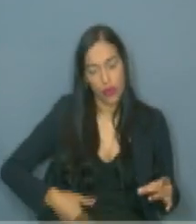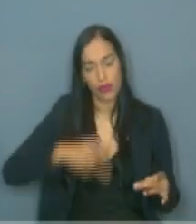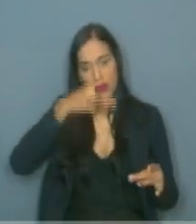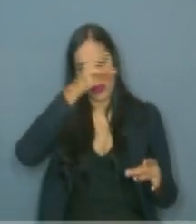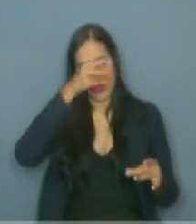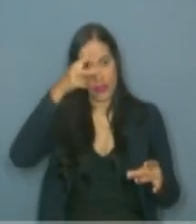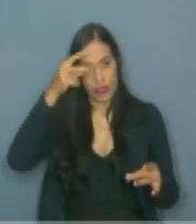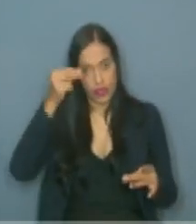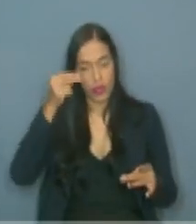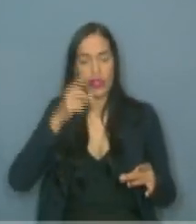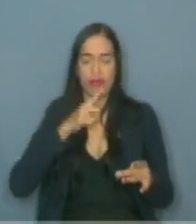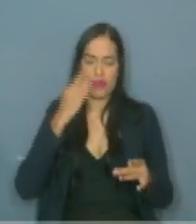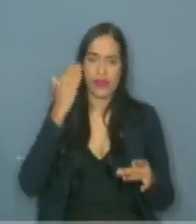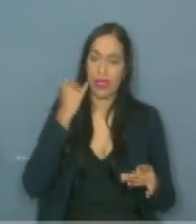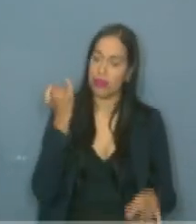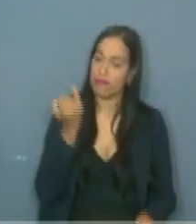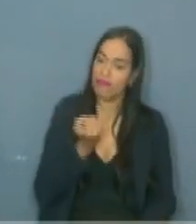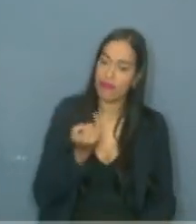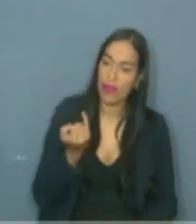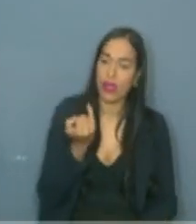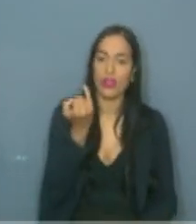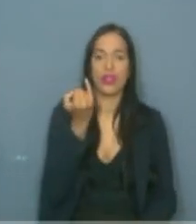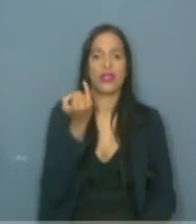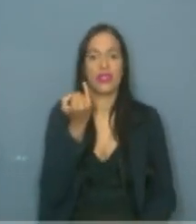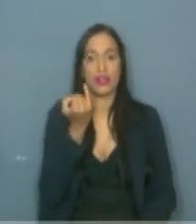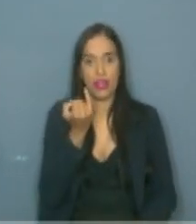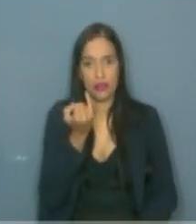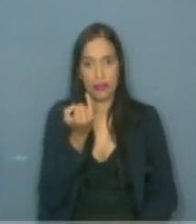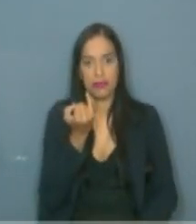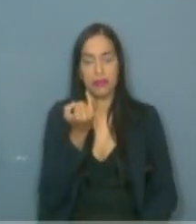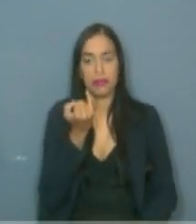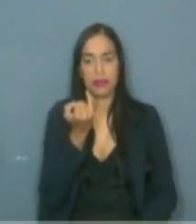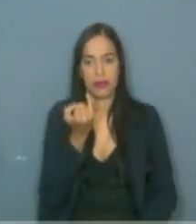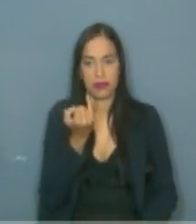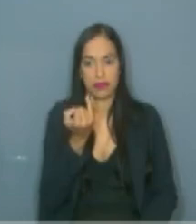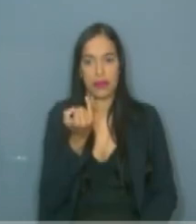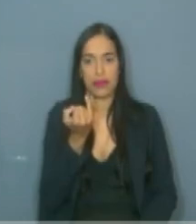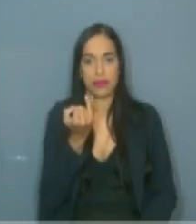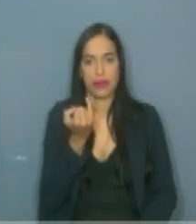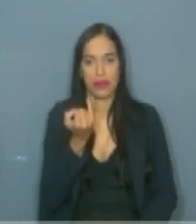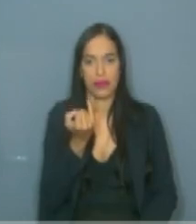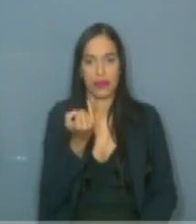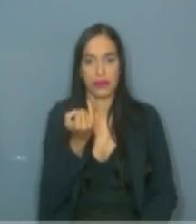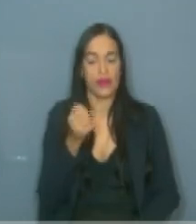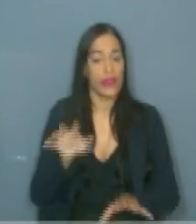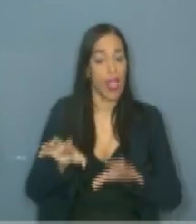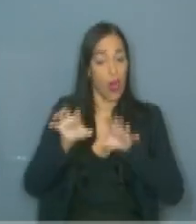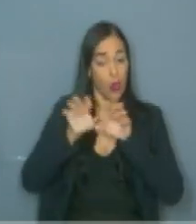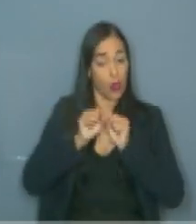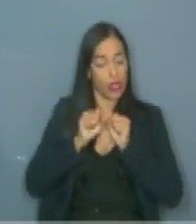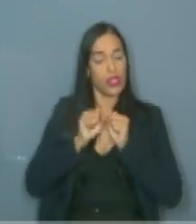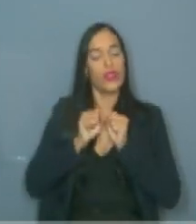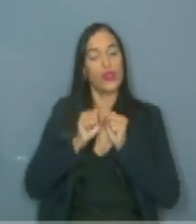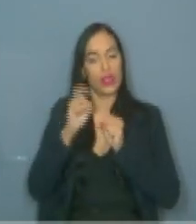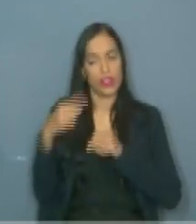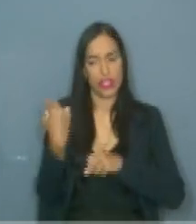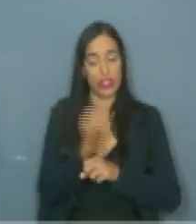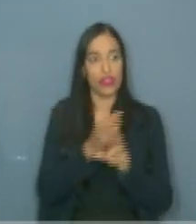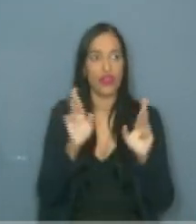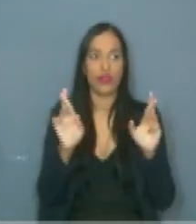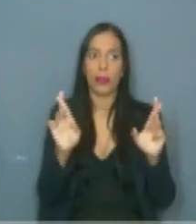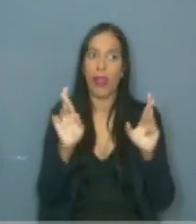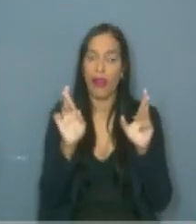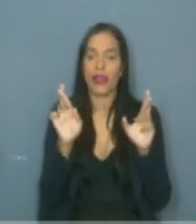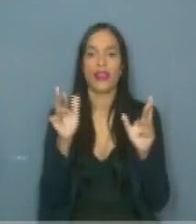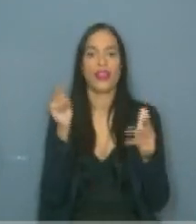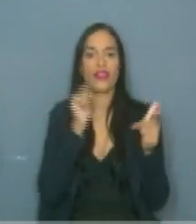gente está dizendo tem relevância, né? A gente sabe que aquilo que a gente está dizendo eventualmente será acolhido de alguma forma, e a gente espera que aos poucos a